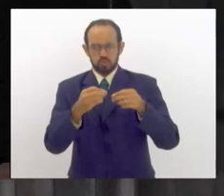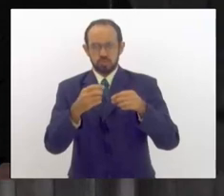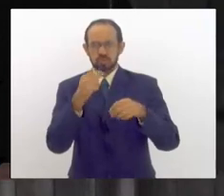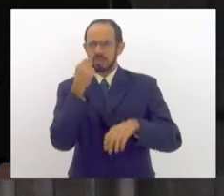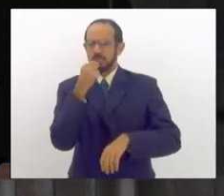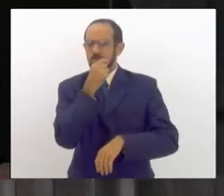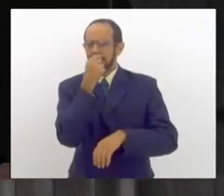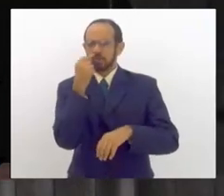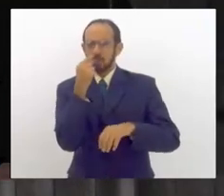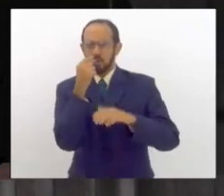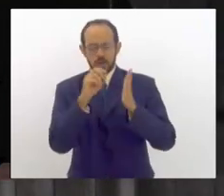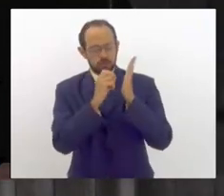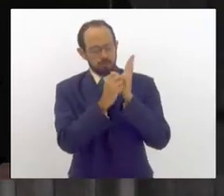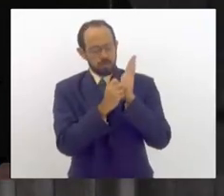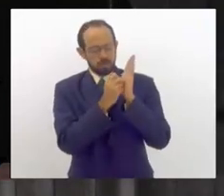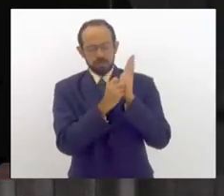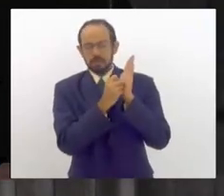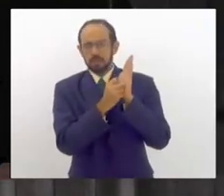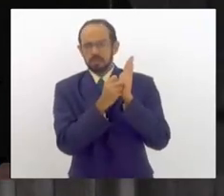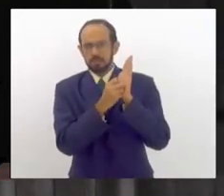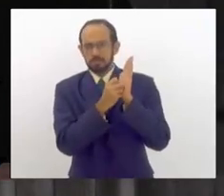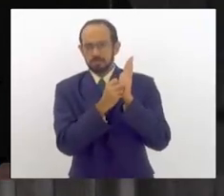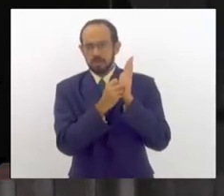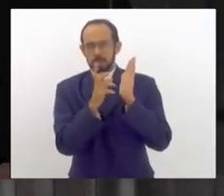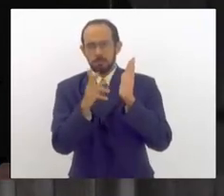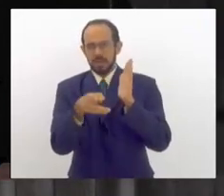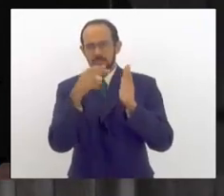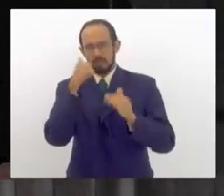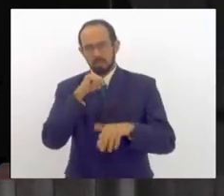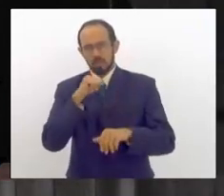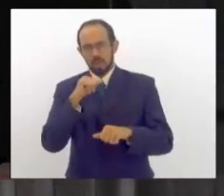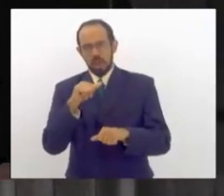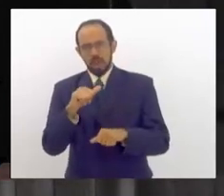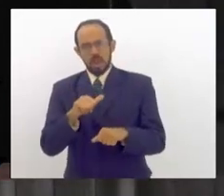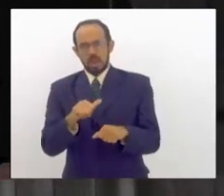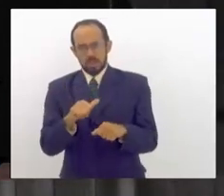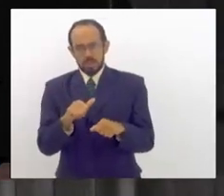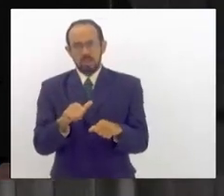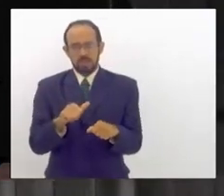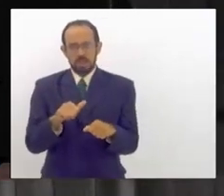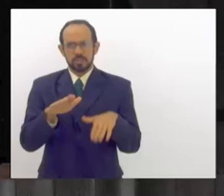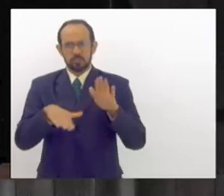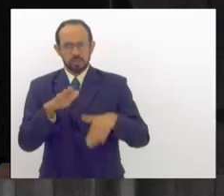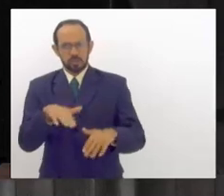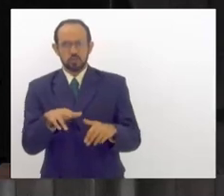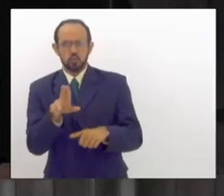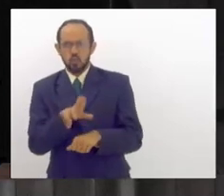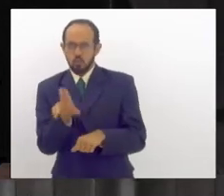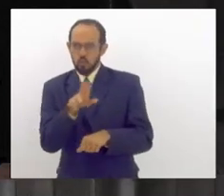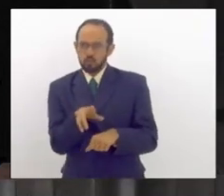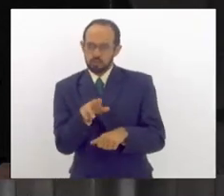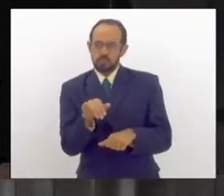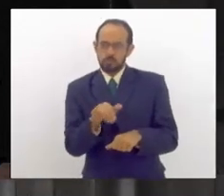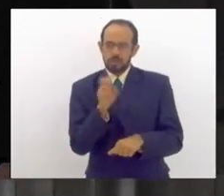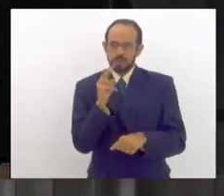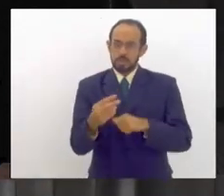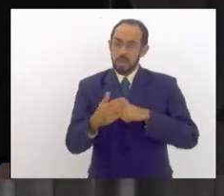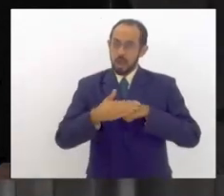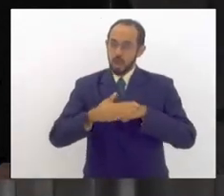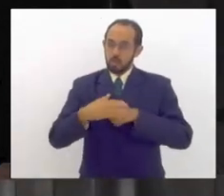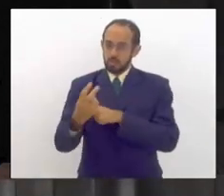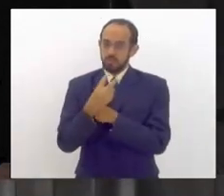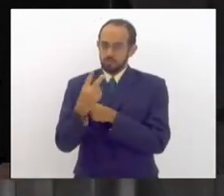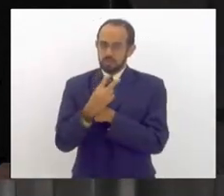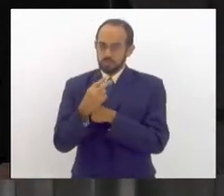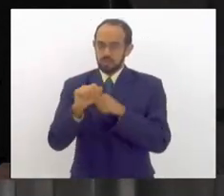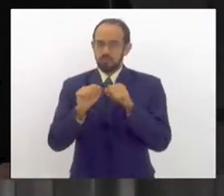um batonzinho, até aquelas que não gostam muito de maquiagem, hoje já usa o batom até como um instrumento de defesa, faça um xizinho